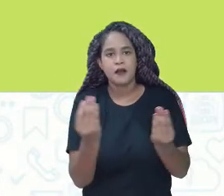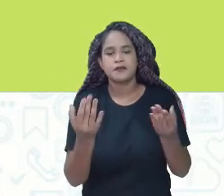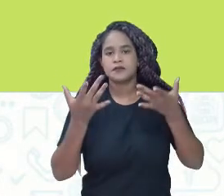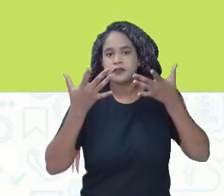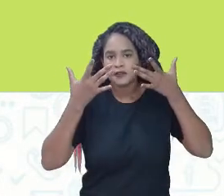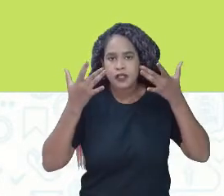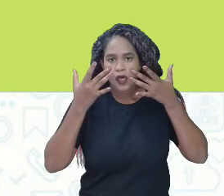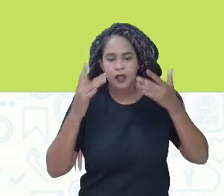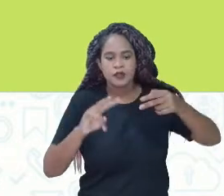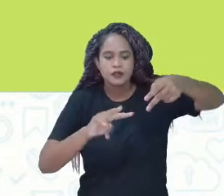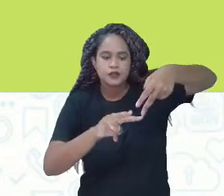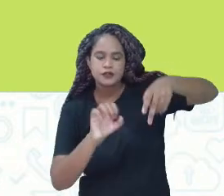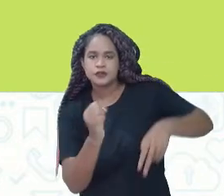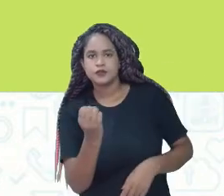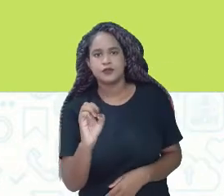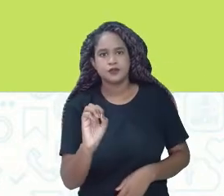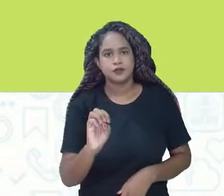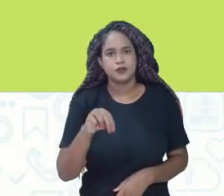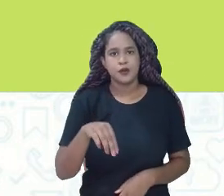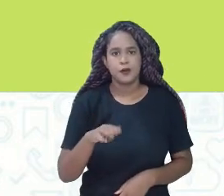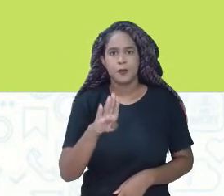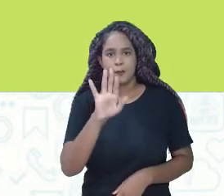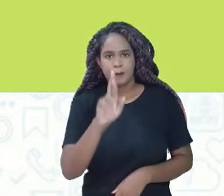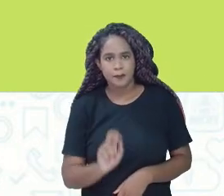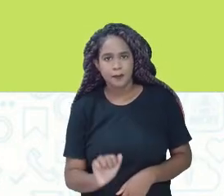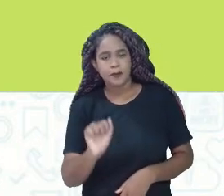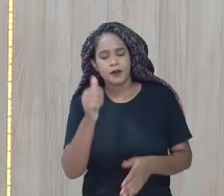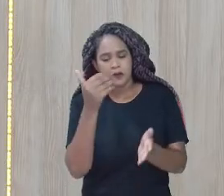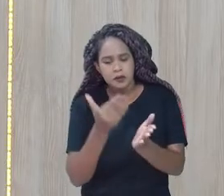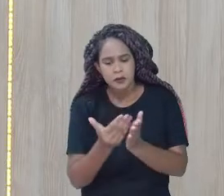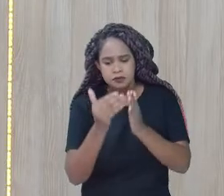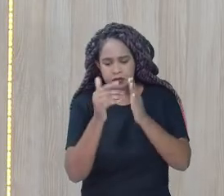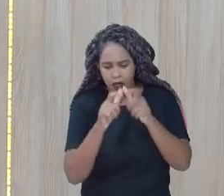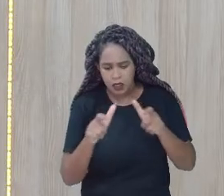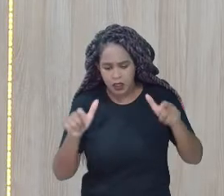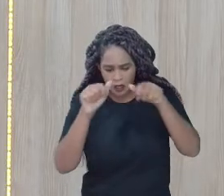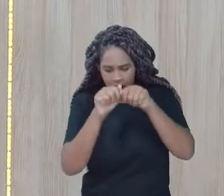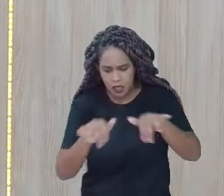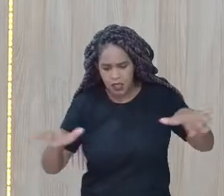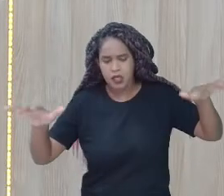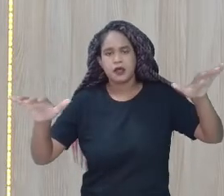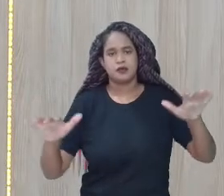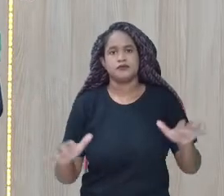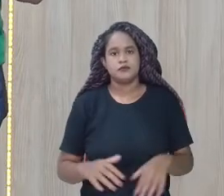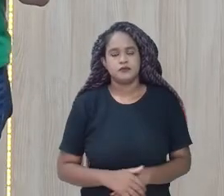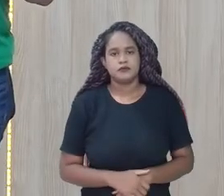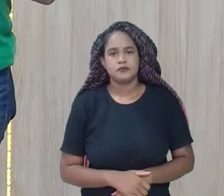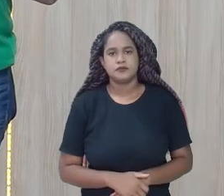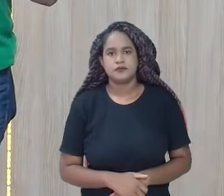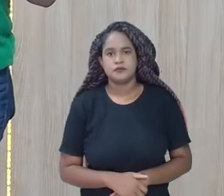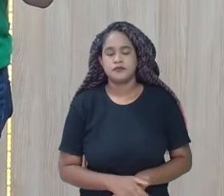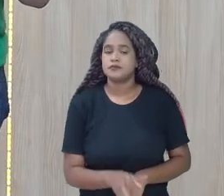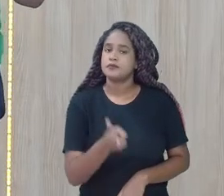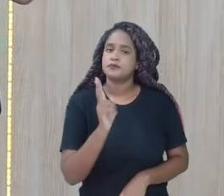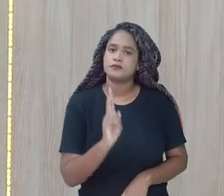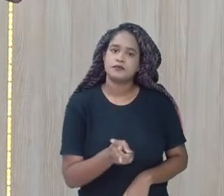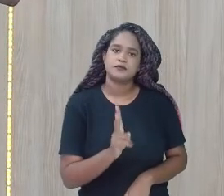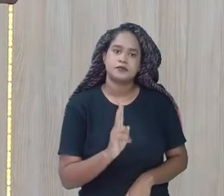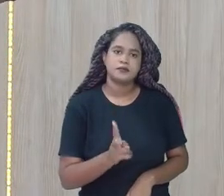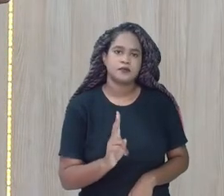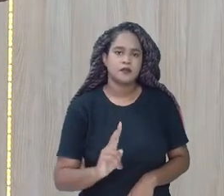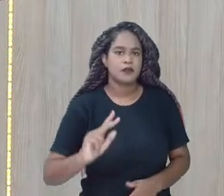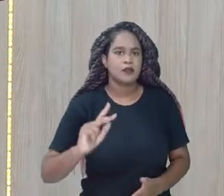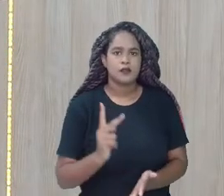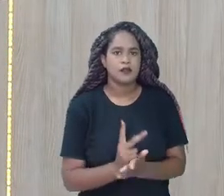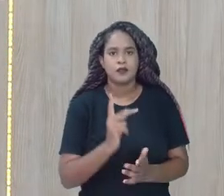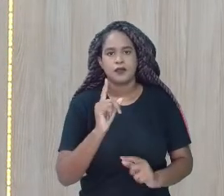e foi avançando, então, nos vilarejos, nas comunidades. Sempre existiu a contação